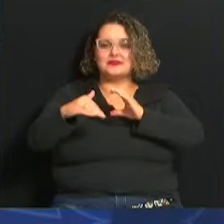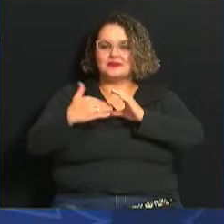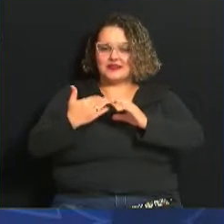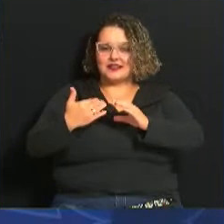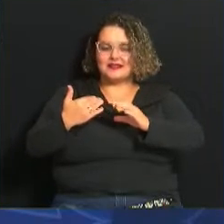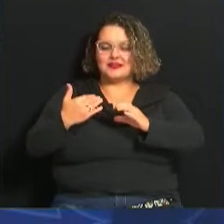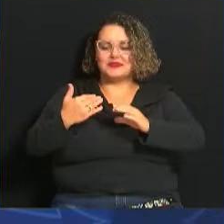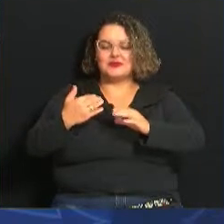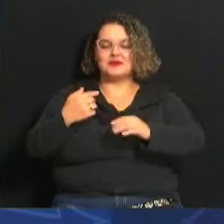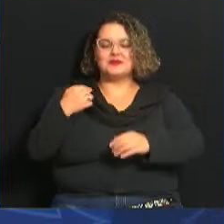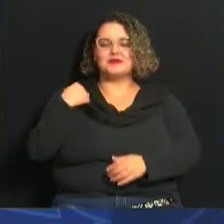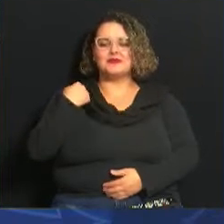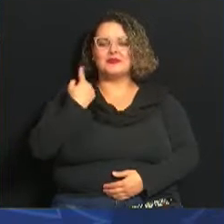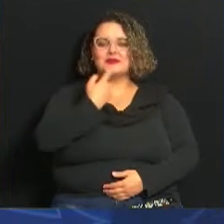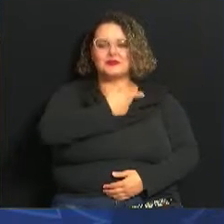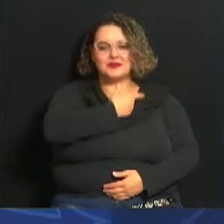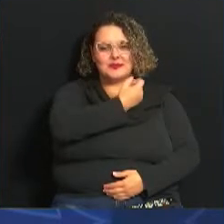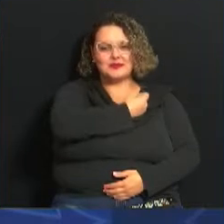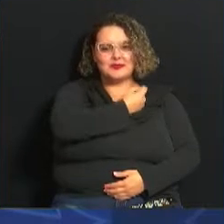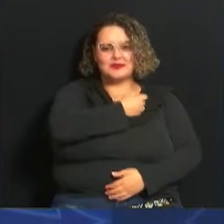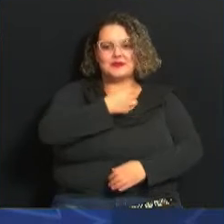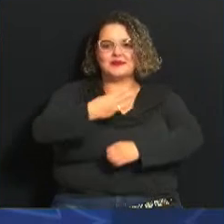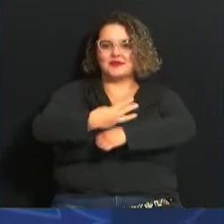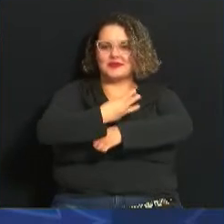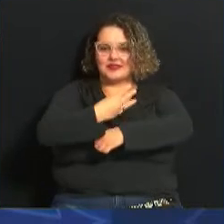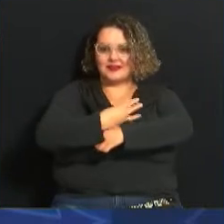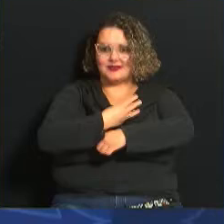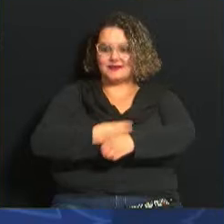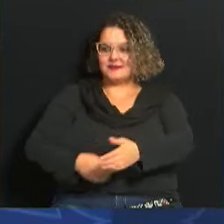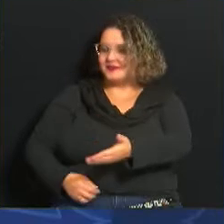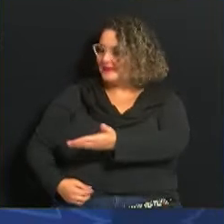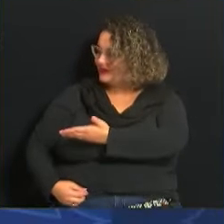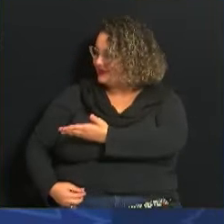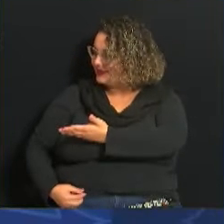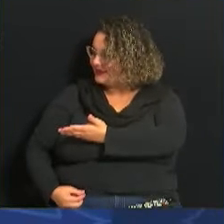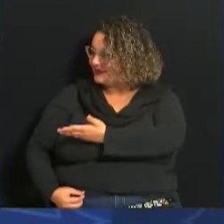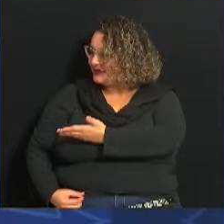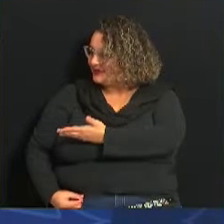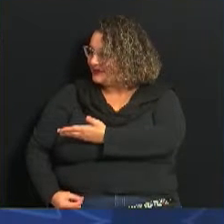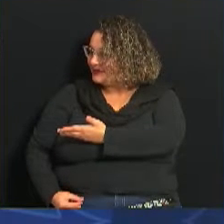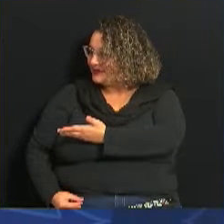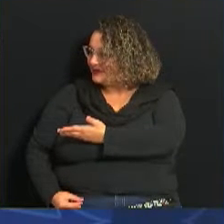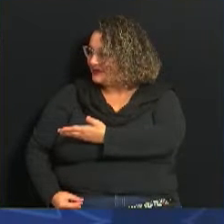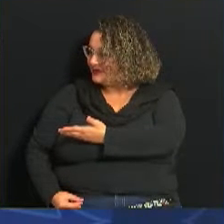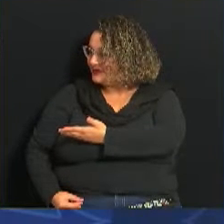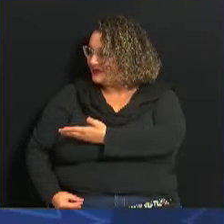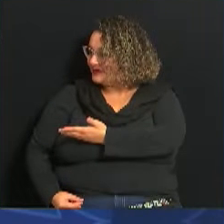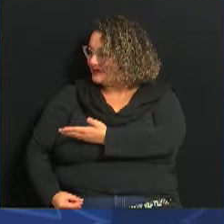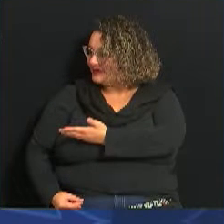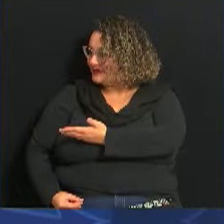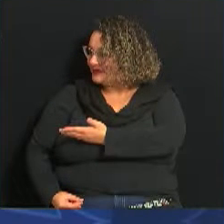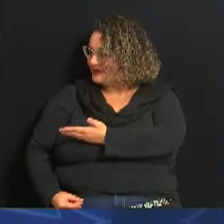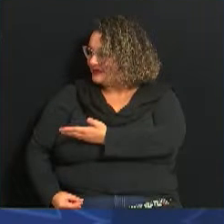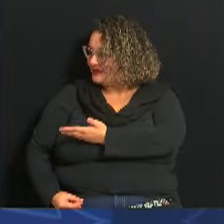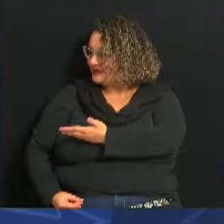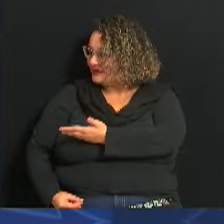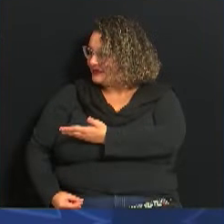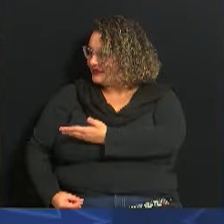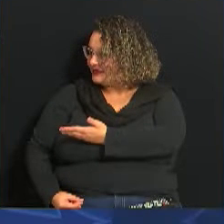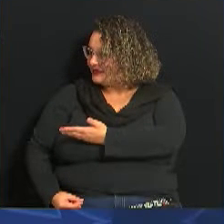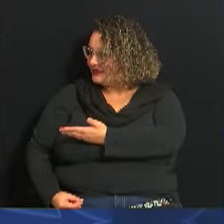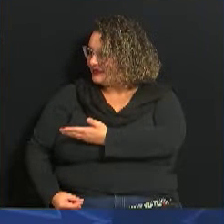mensagem para o número do nosso WhatsApp, que já está aqui embaixo da sua tela. 19 é o nosso DDD